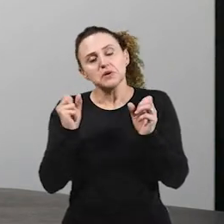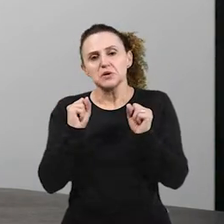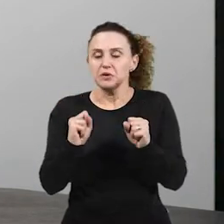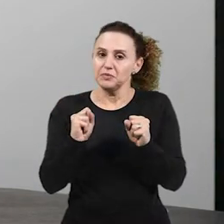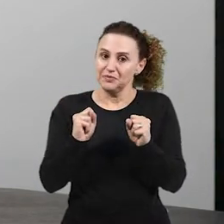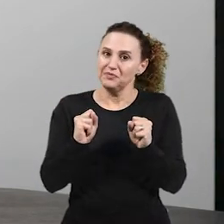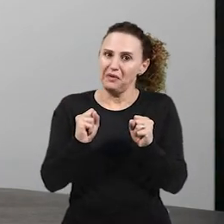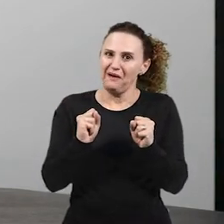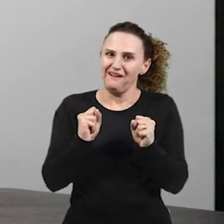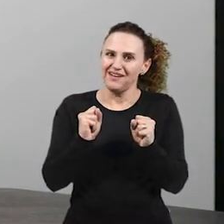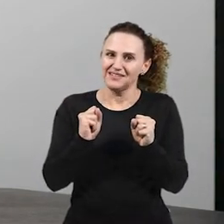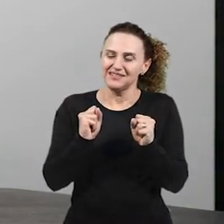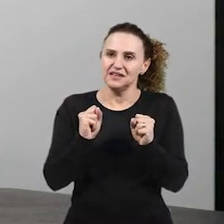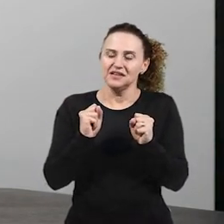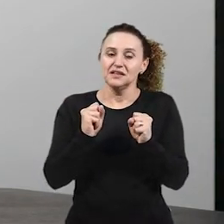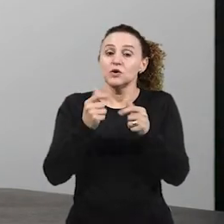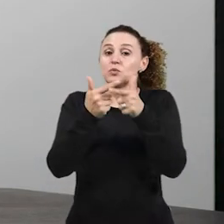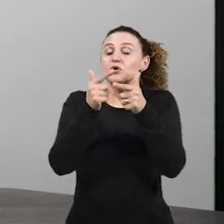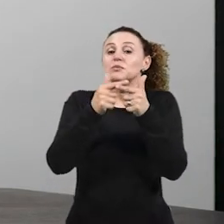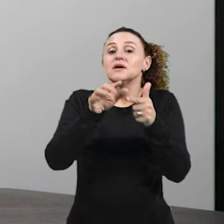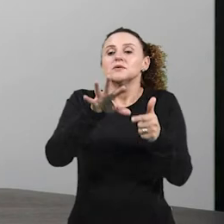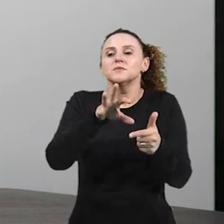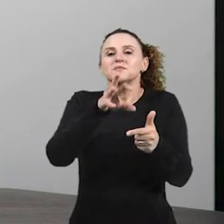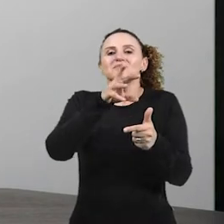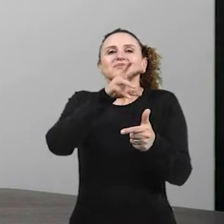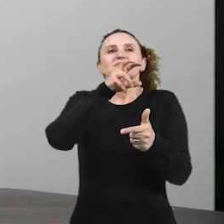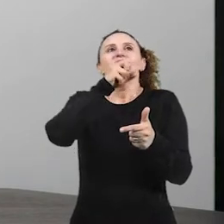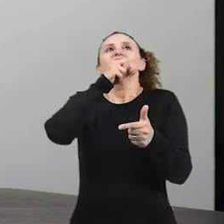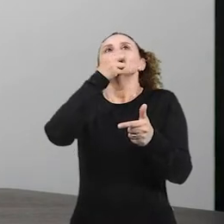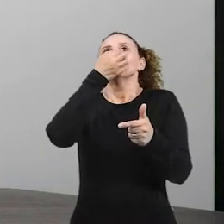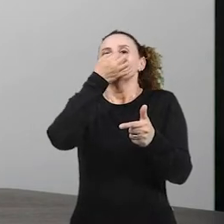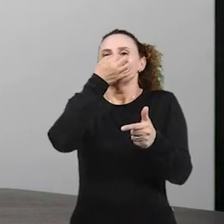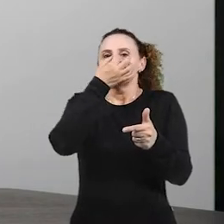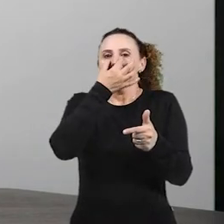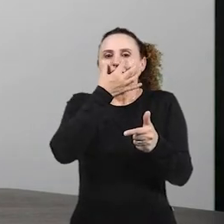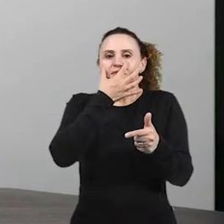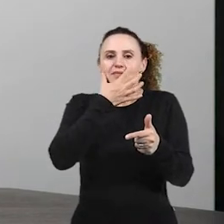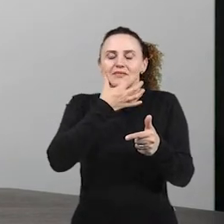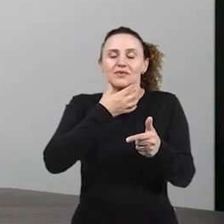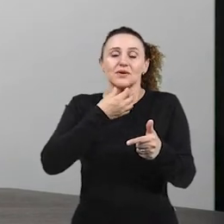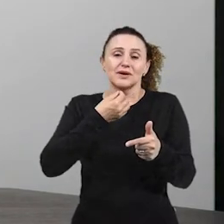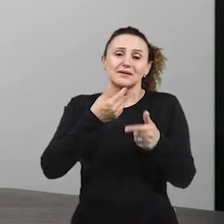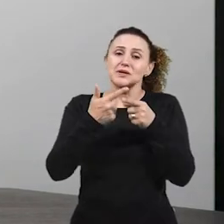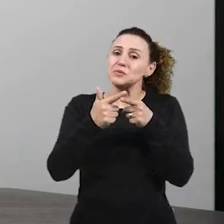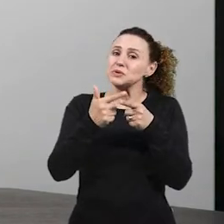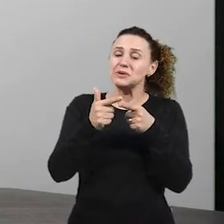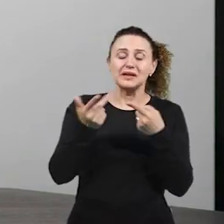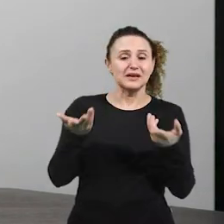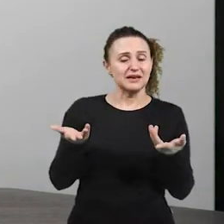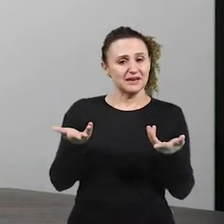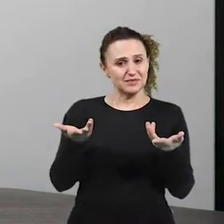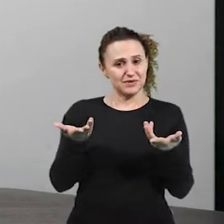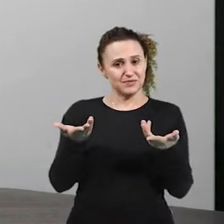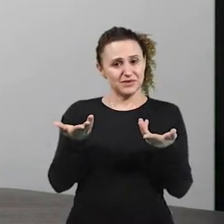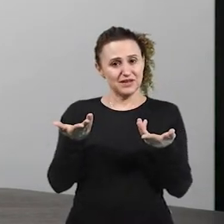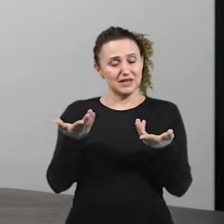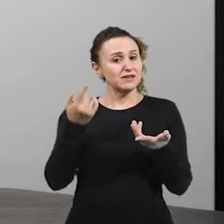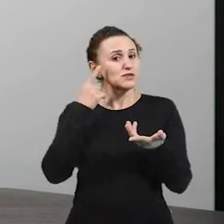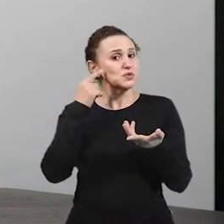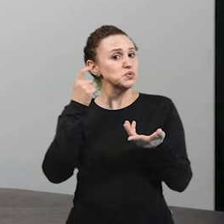pode prejudicar a passagem do ar pelo nariz e aí vai